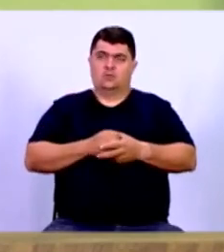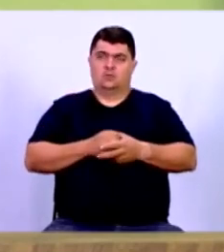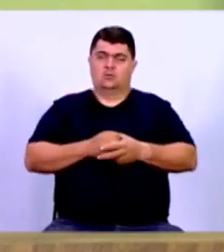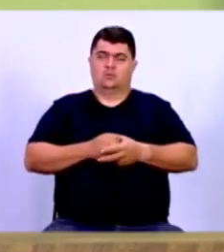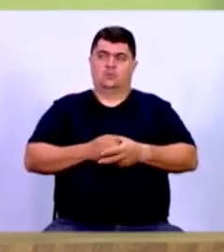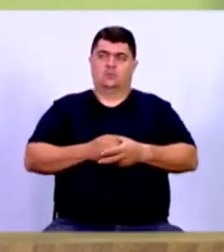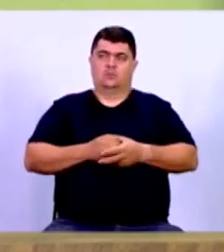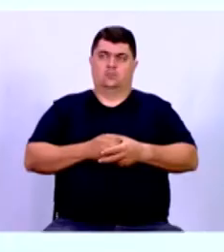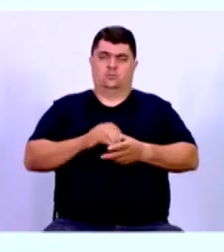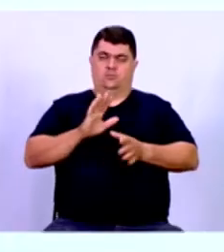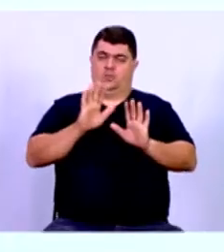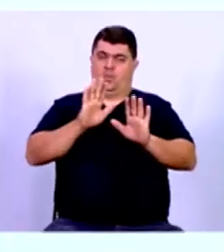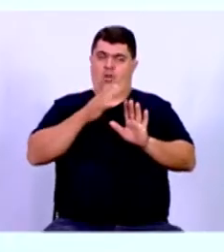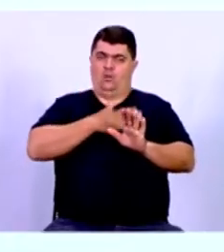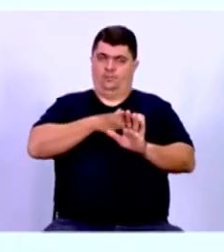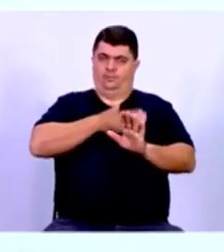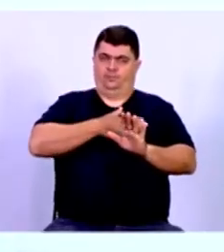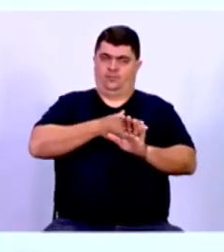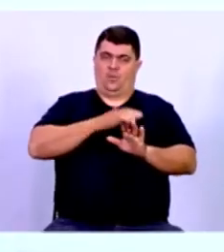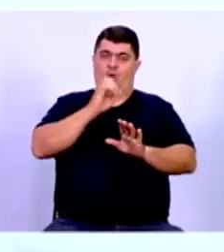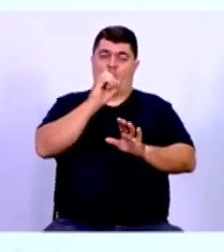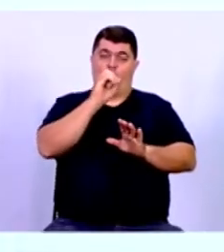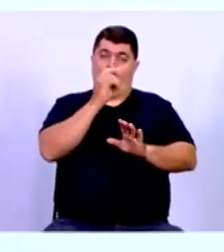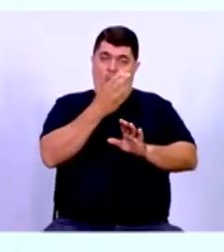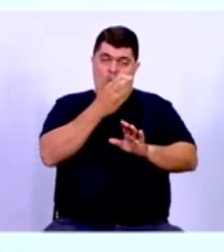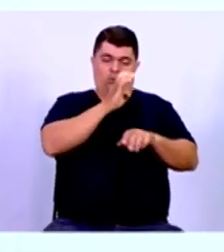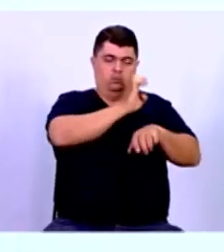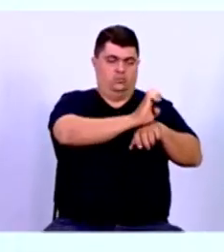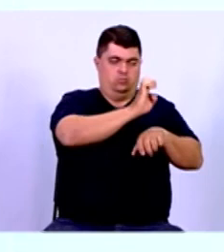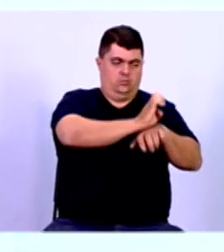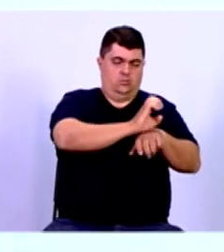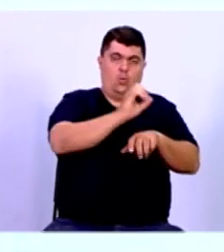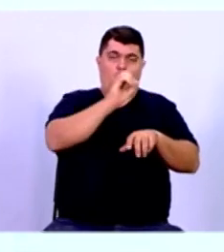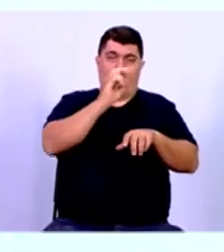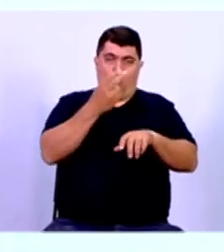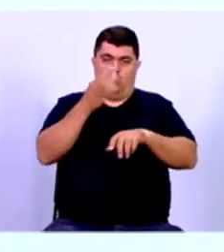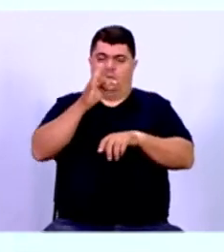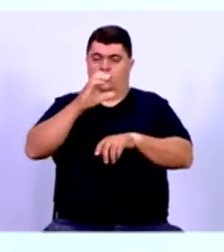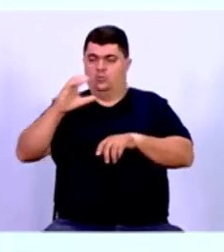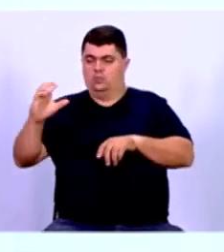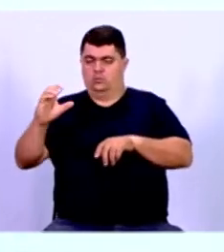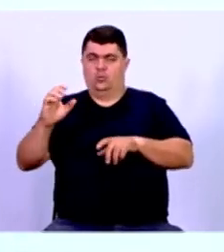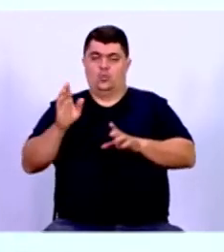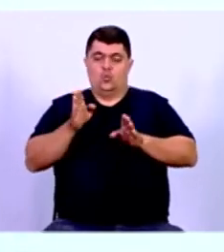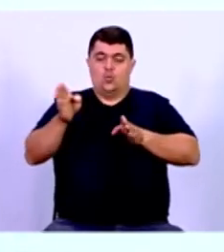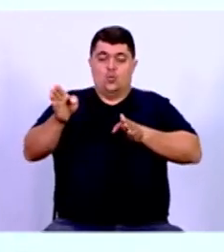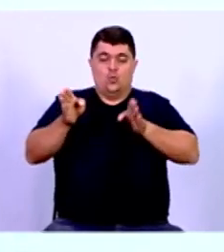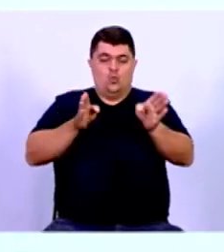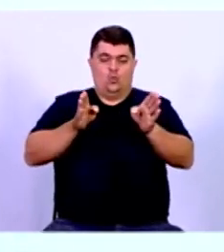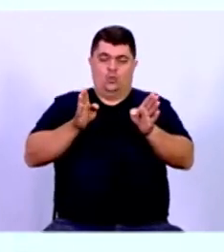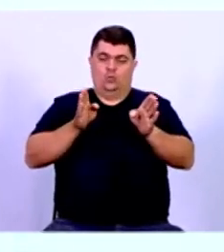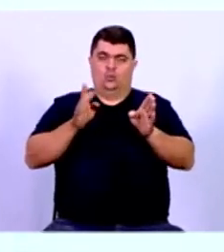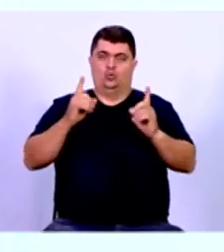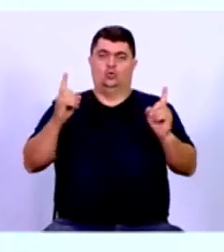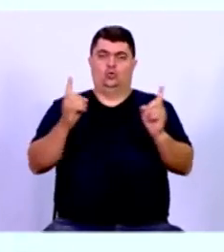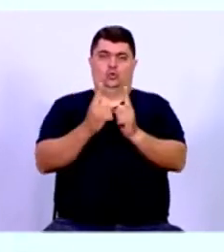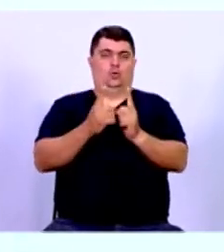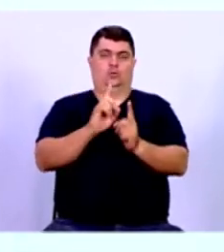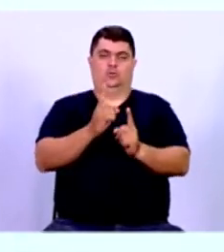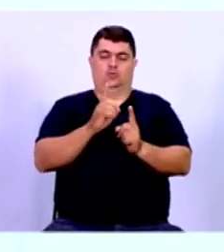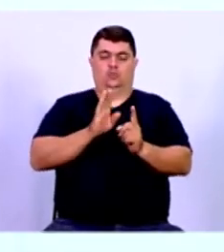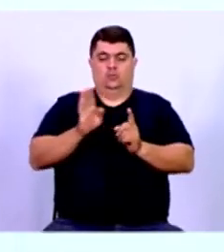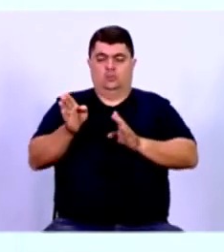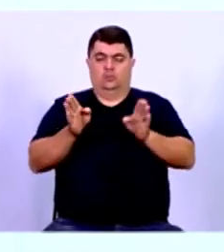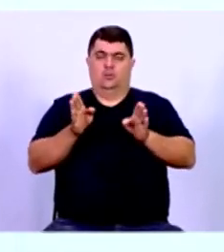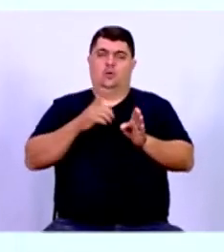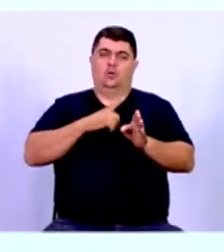eles. Não, ou você realiza o estágio ou você faz o TCC. O estágio, ele tem duas etapas. Você